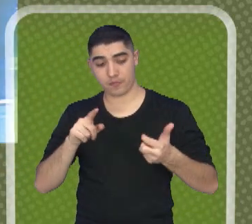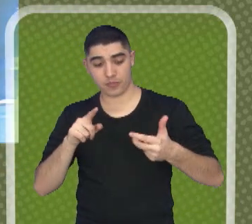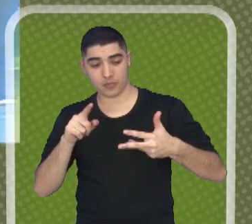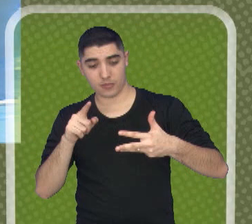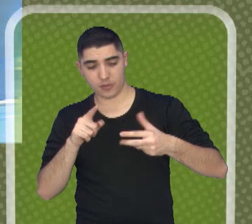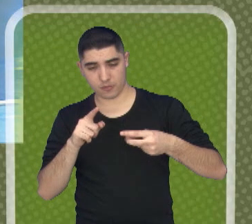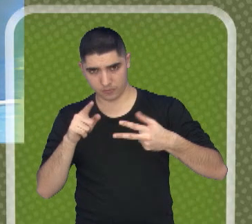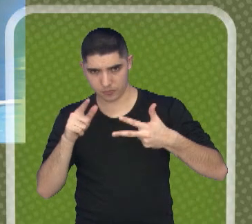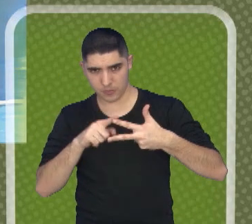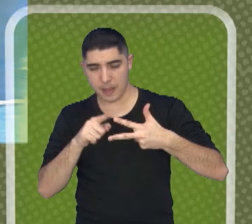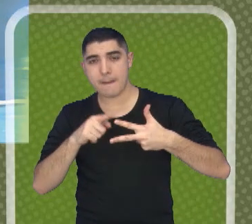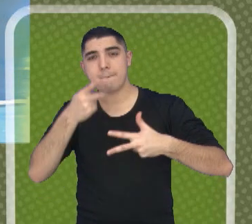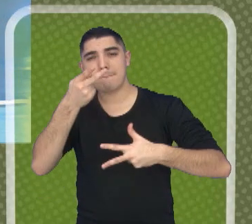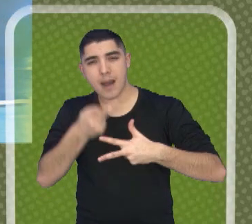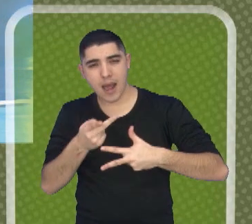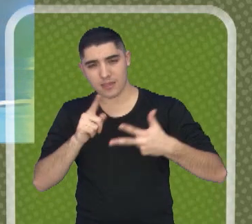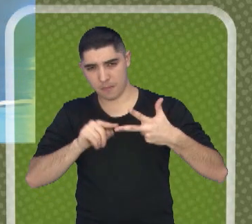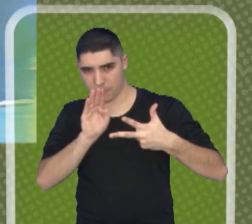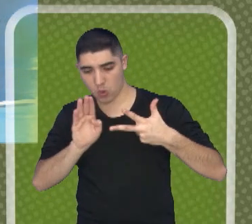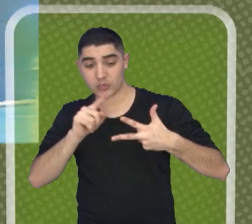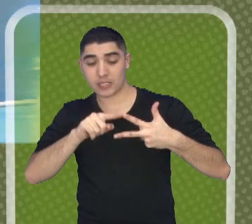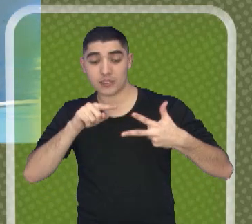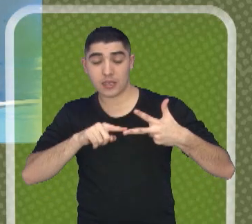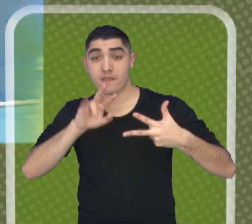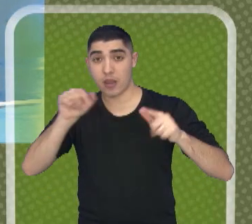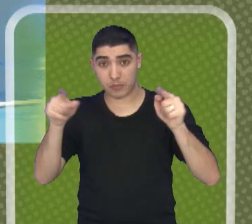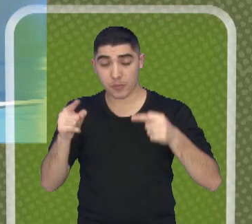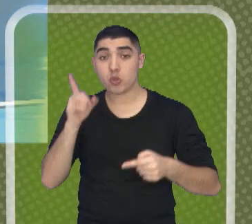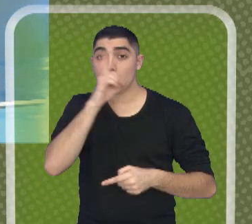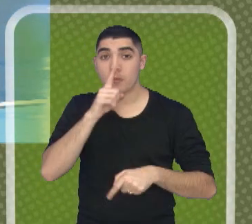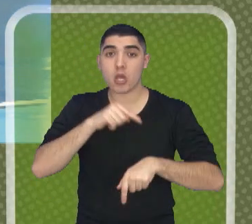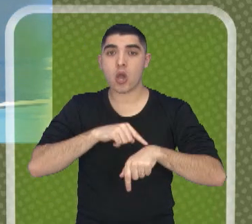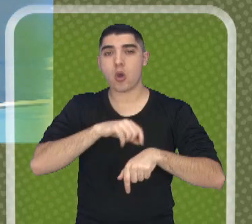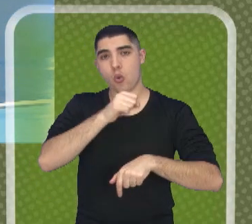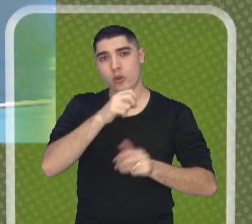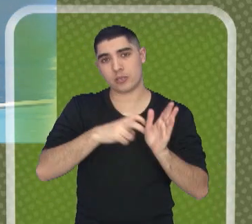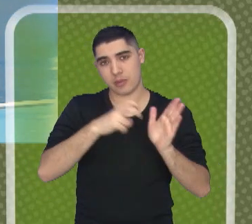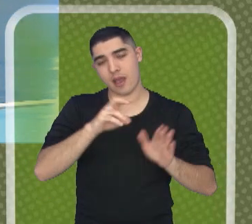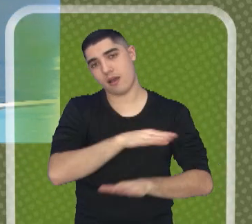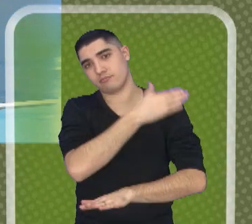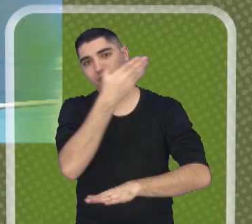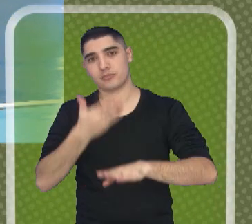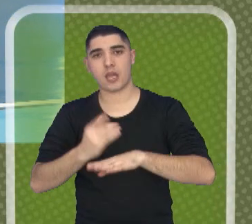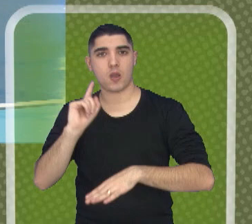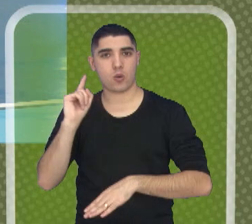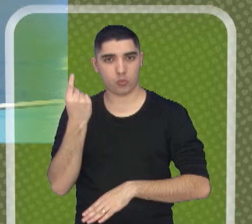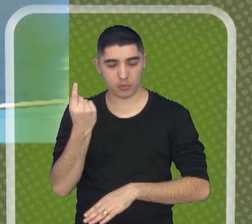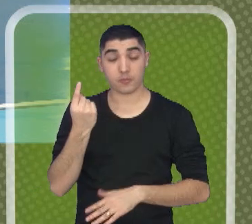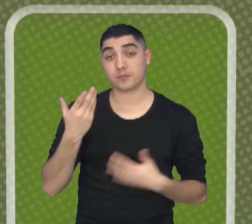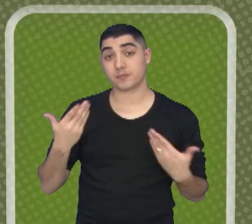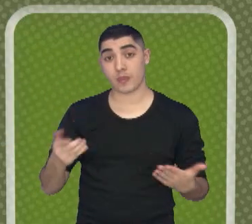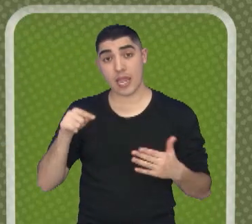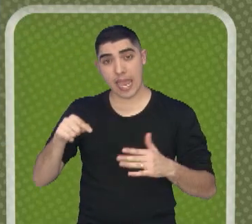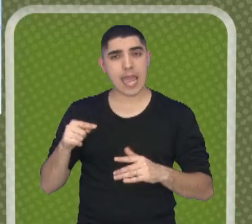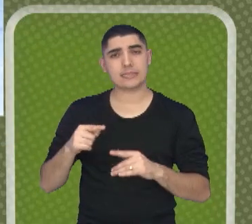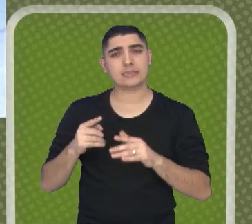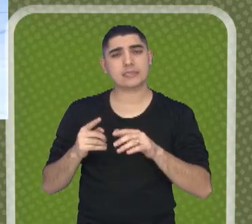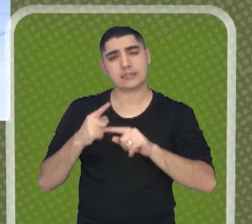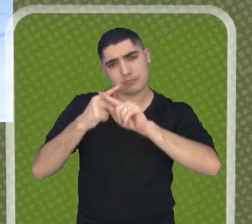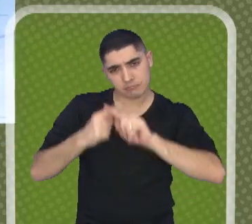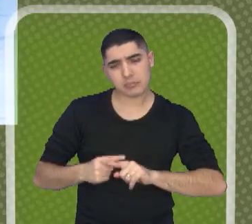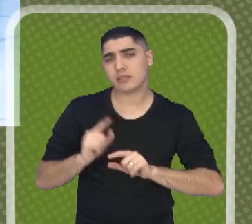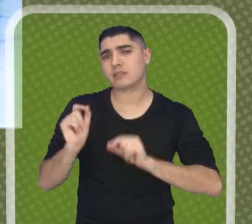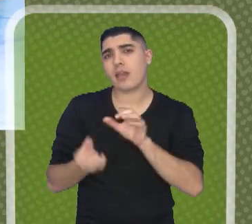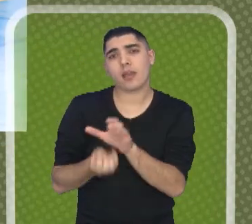e Bronze acontecerão aos domingos, das 8 às 13 horas. O torneio é organizado pela Secretaria de